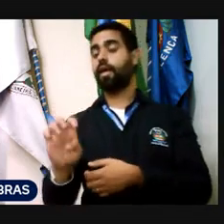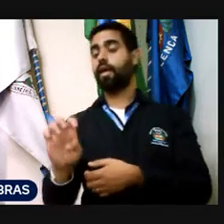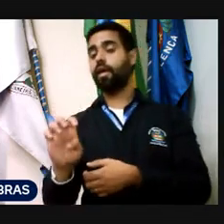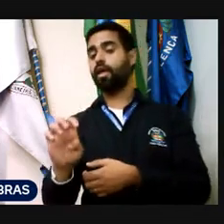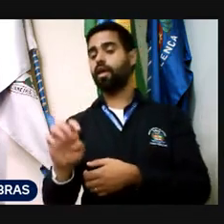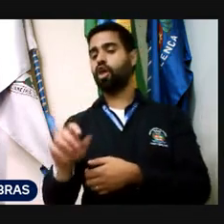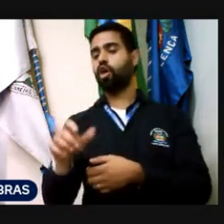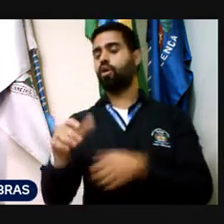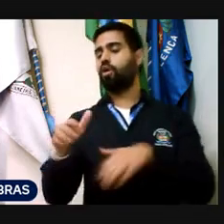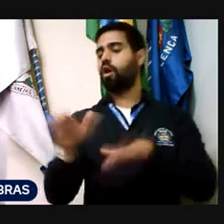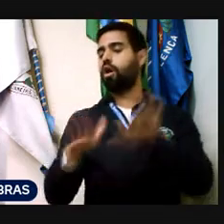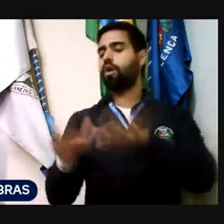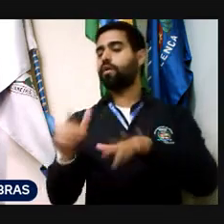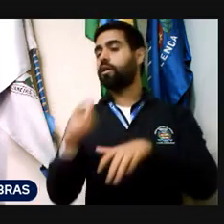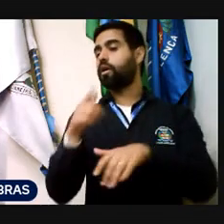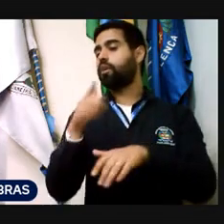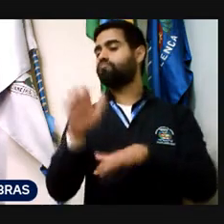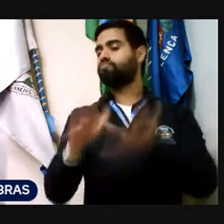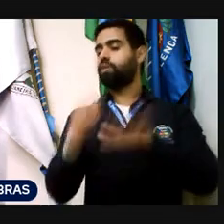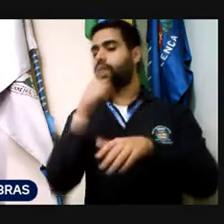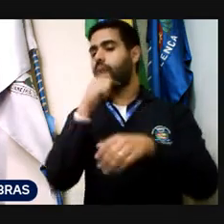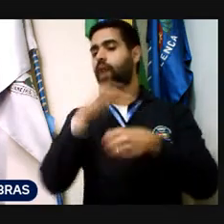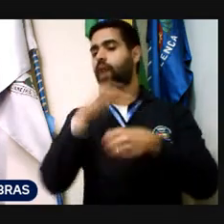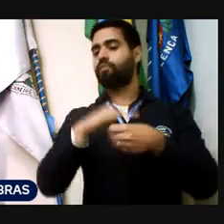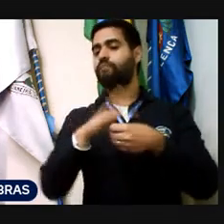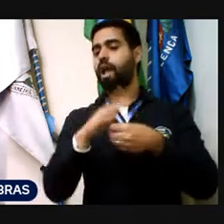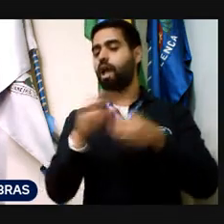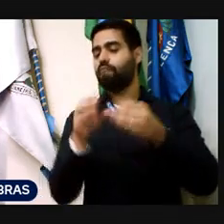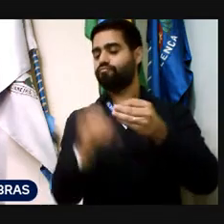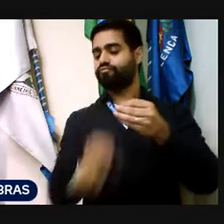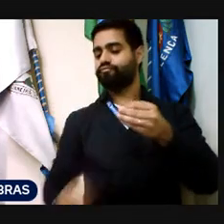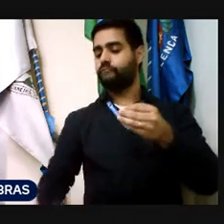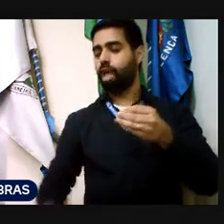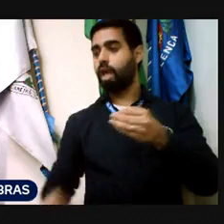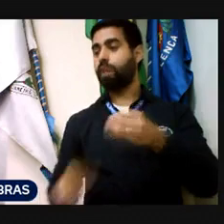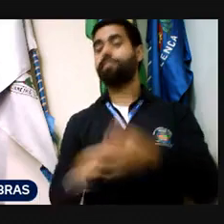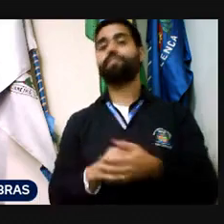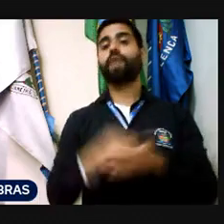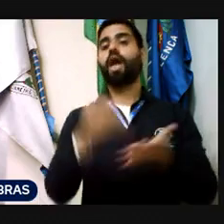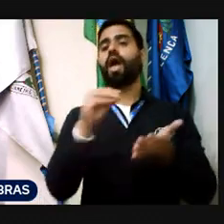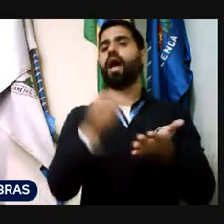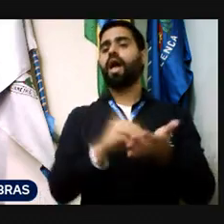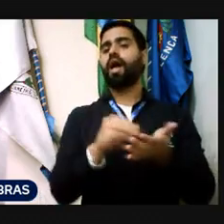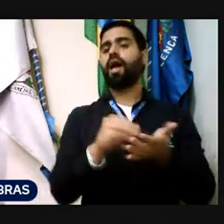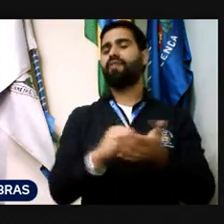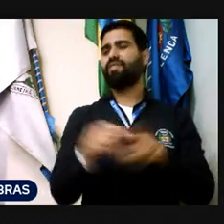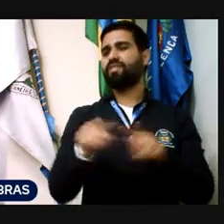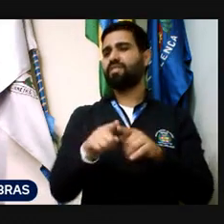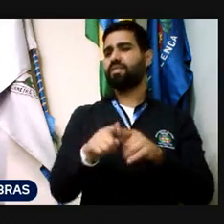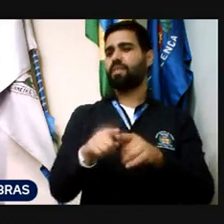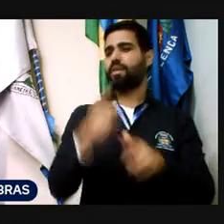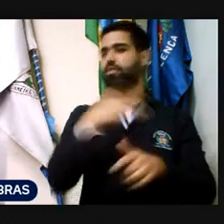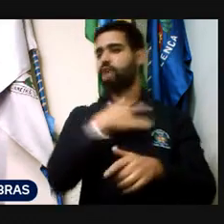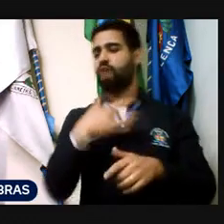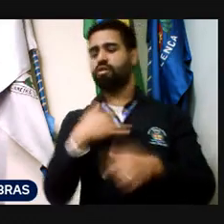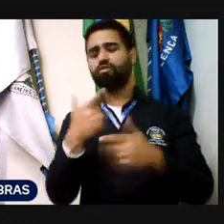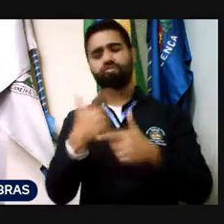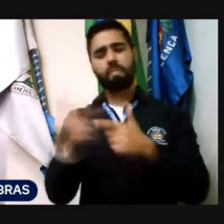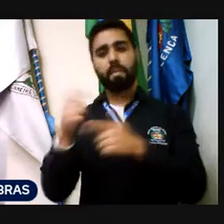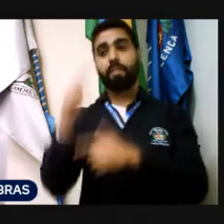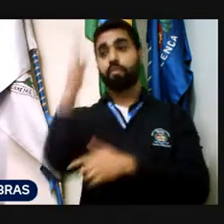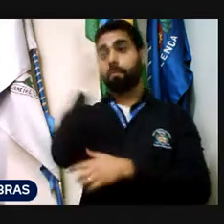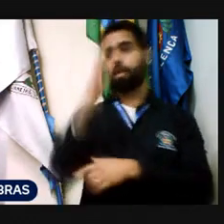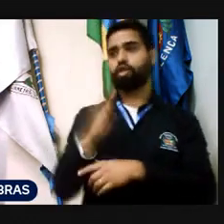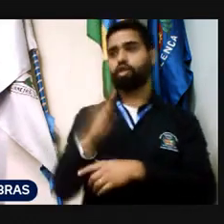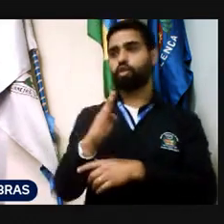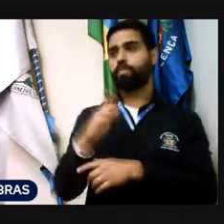bairro Vardinha. Justificativa. A falta de saneamento básico, tratamento de esgoto ainda são alguns dos maiores problemas do Brasil. Segundo